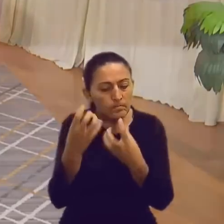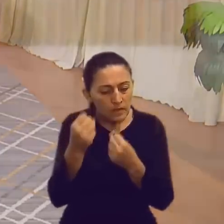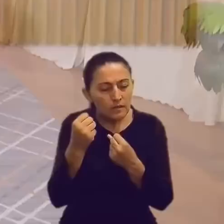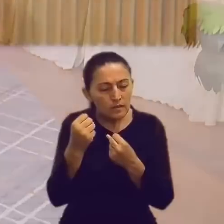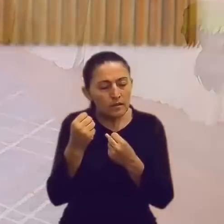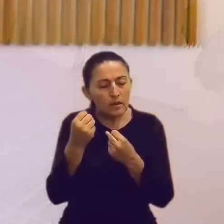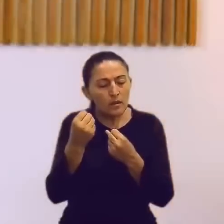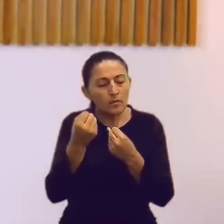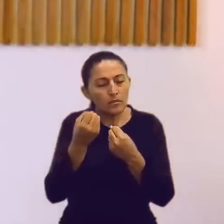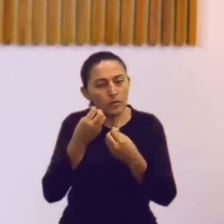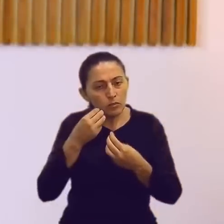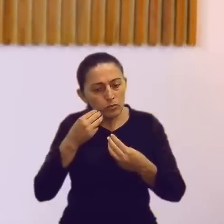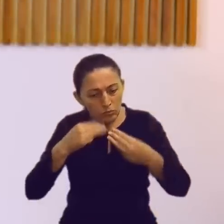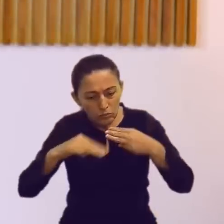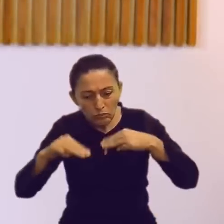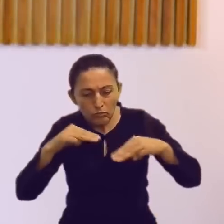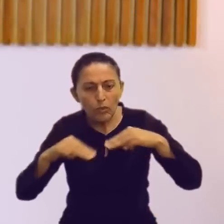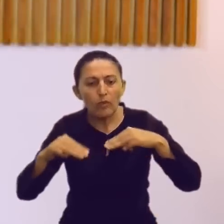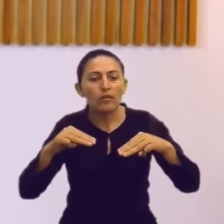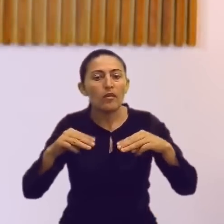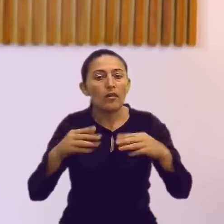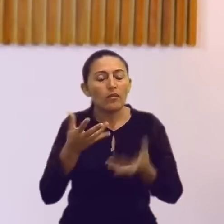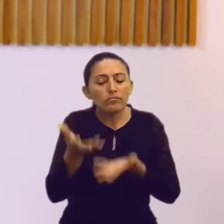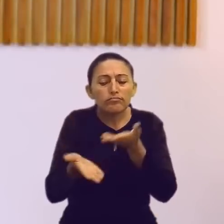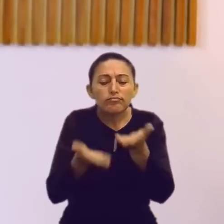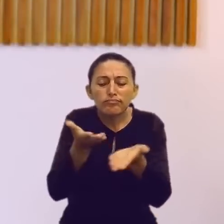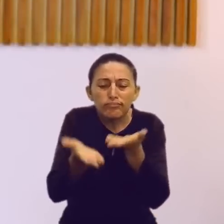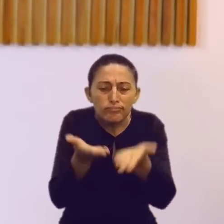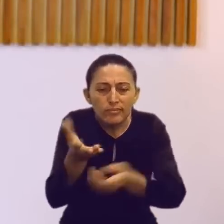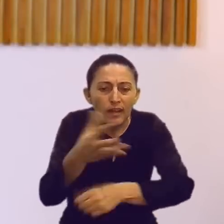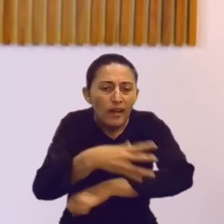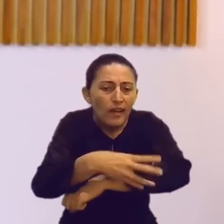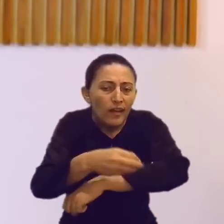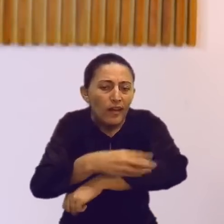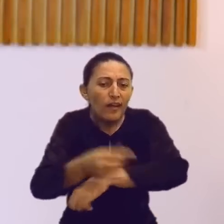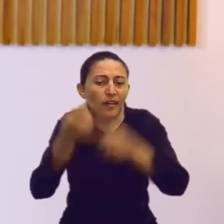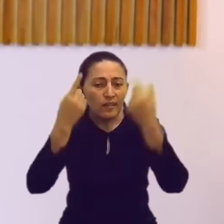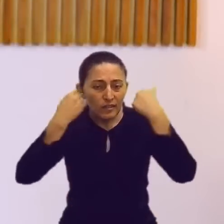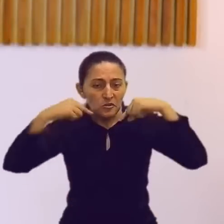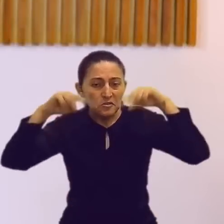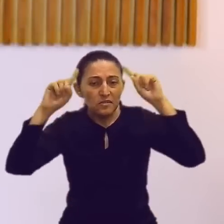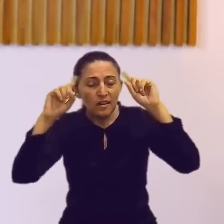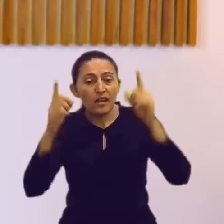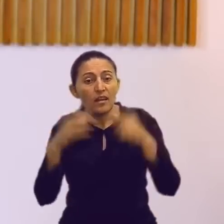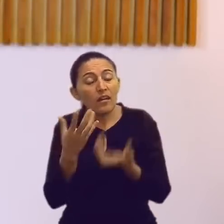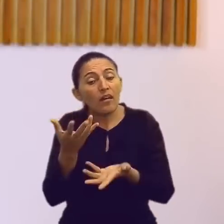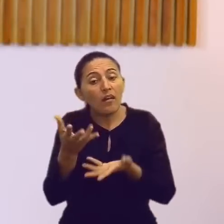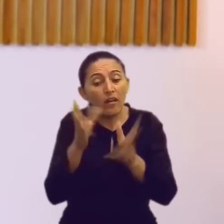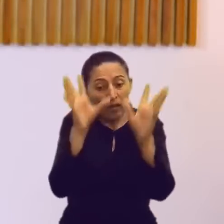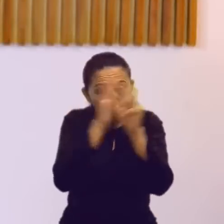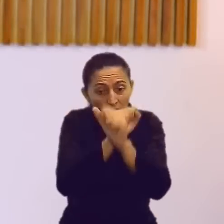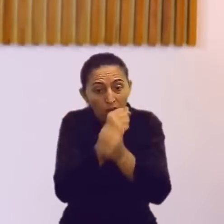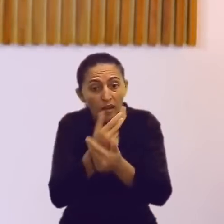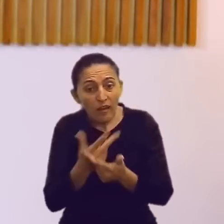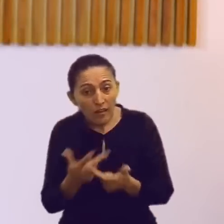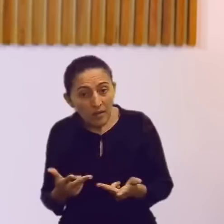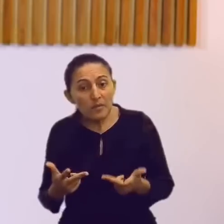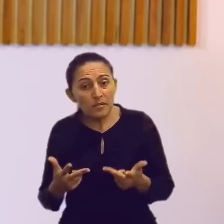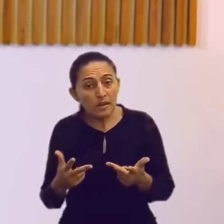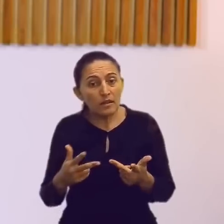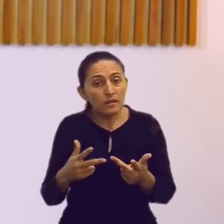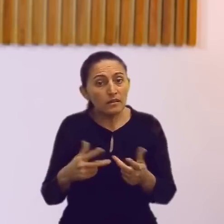tarefa: cuidar dos cordeiros, cuidar das ovelhas. São animais muito dependentes.